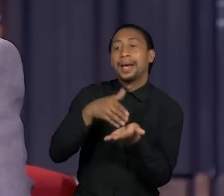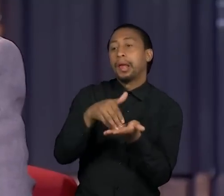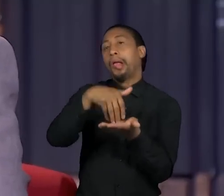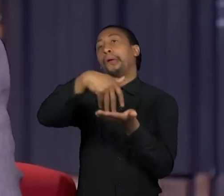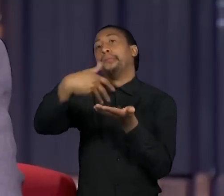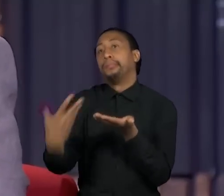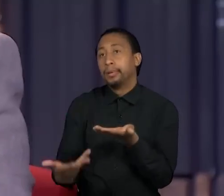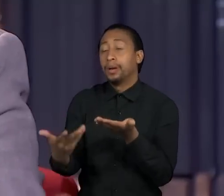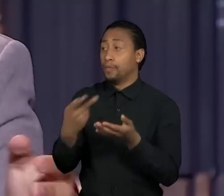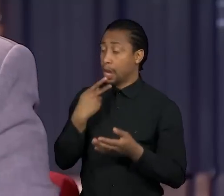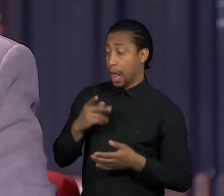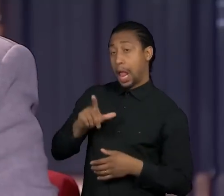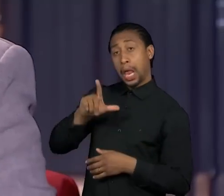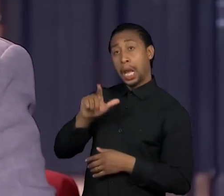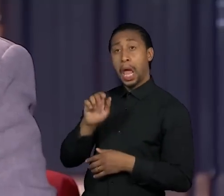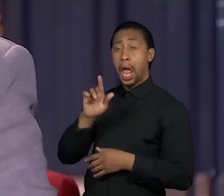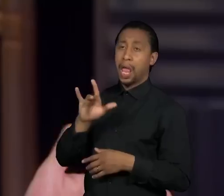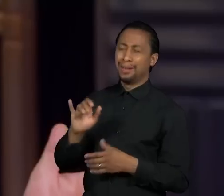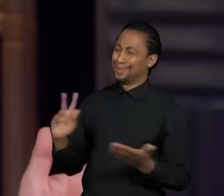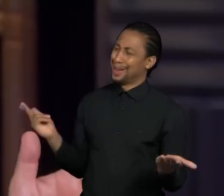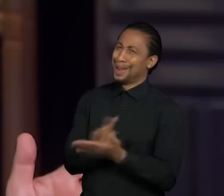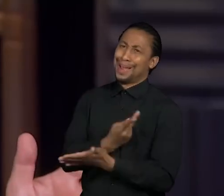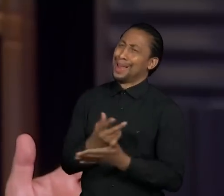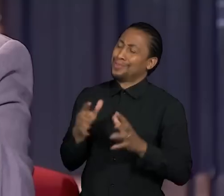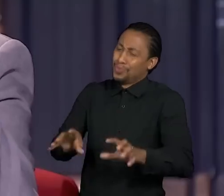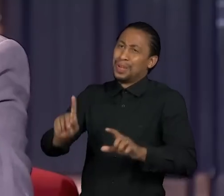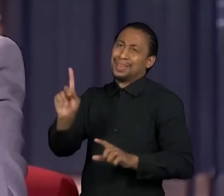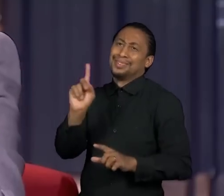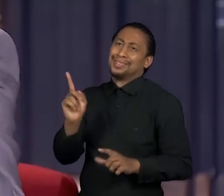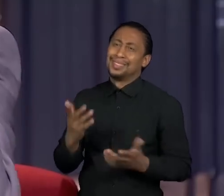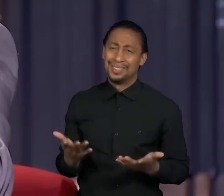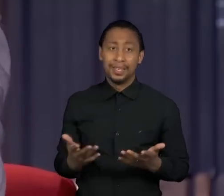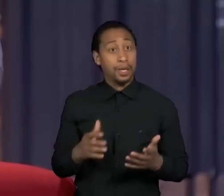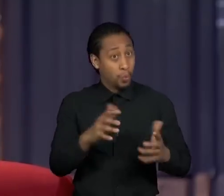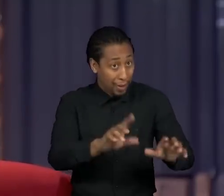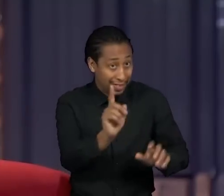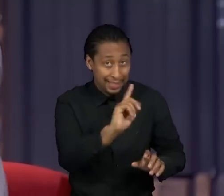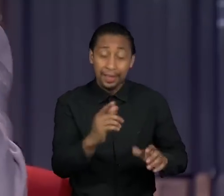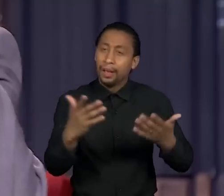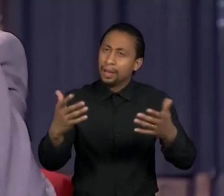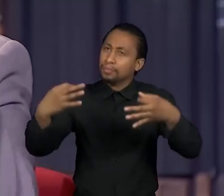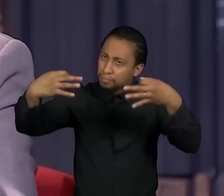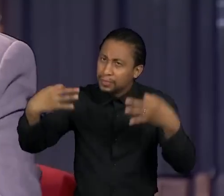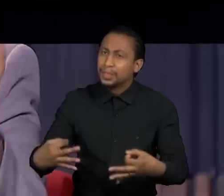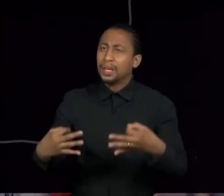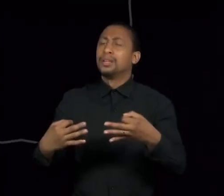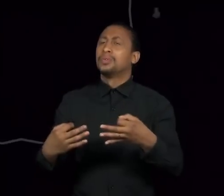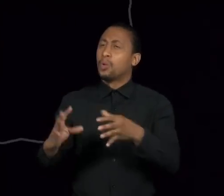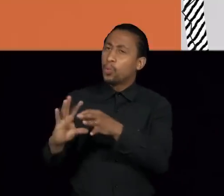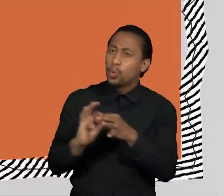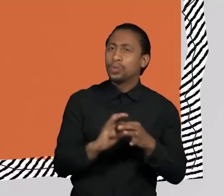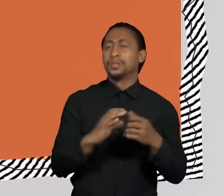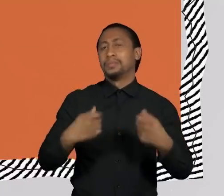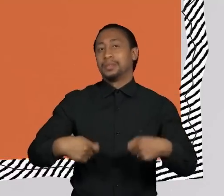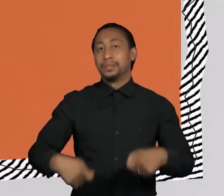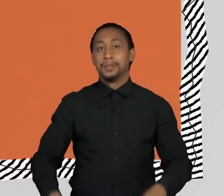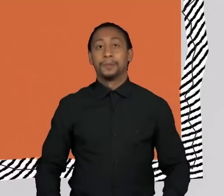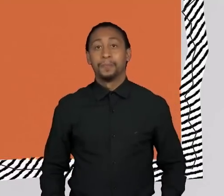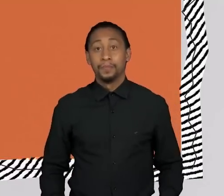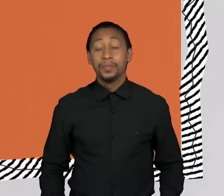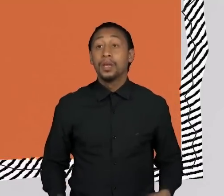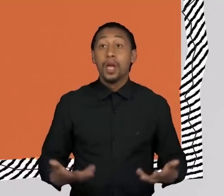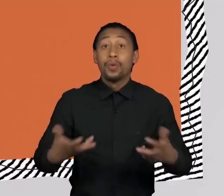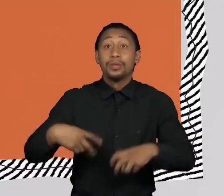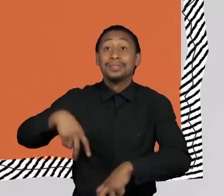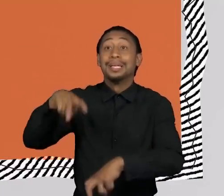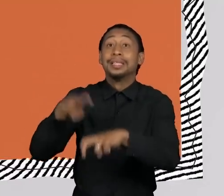aqui, o cara lá ele. Não é assim, gente. Não é assim, A pessoal. expressão, ela surge etimologicamente num contexto. Pô, eu preciso de um lugar pra